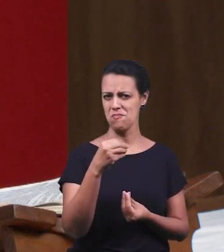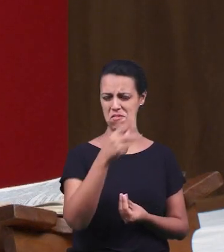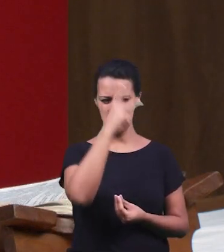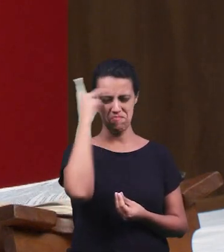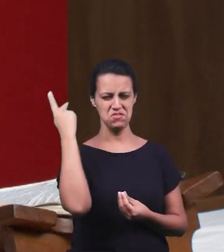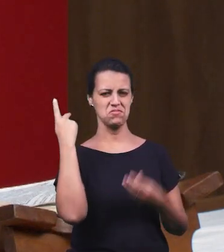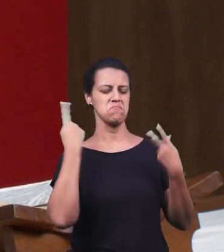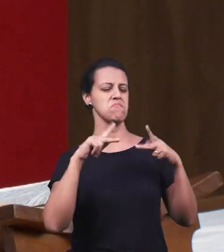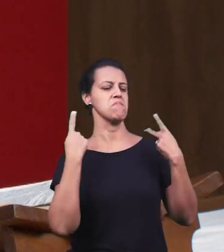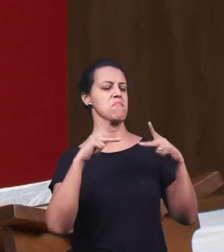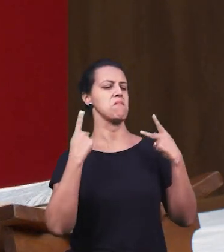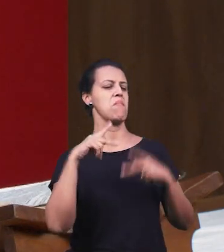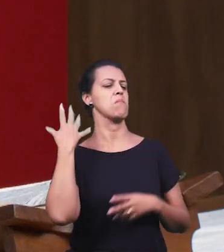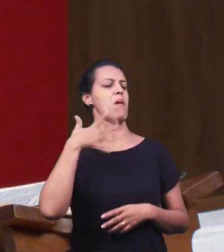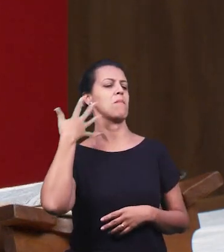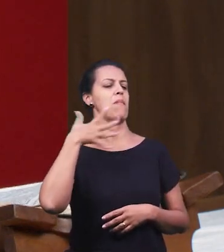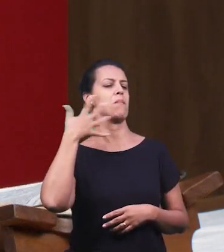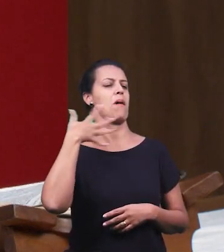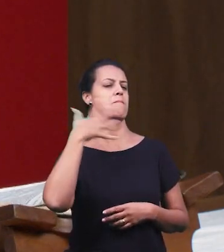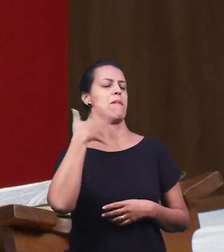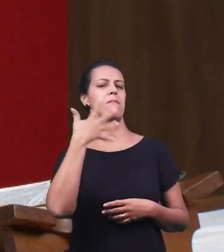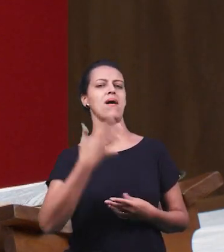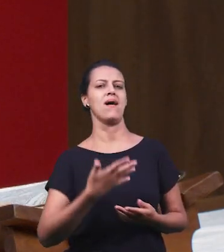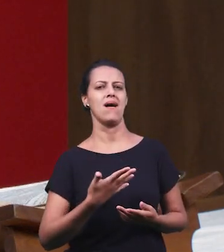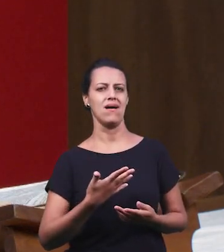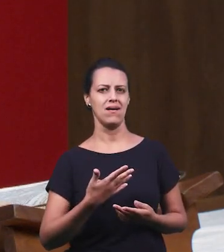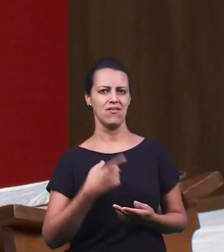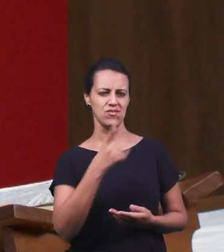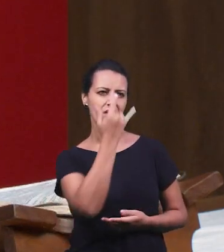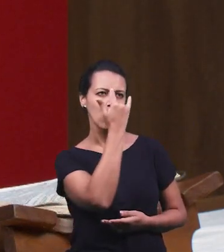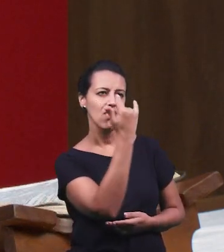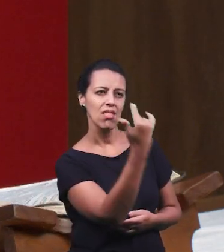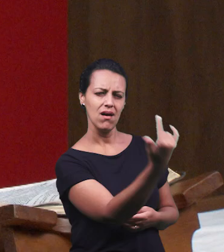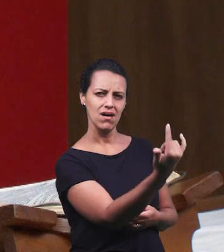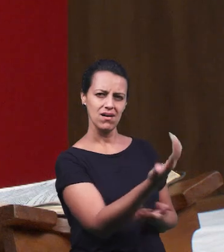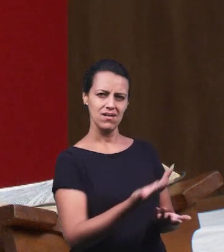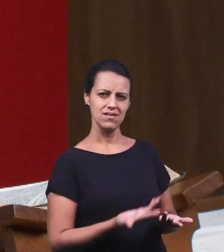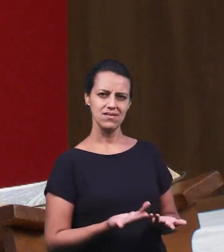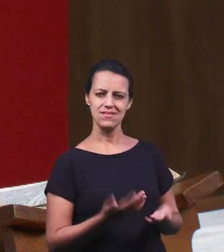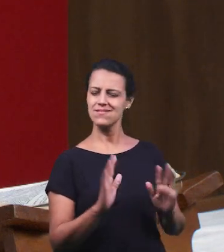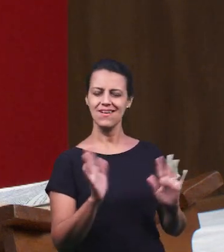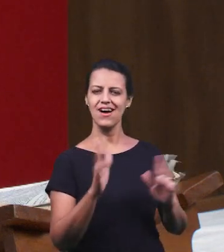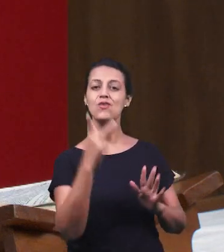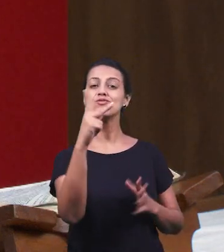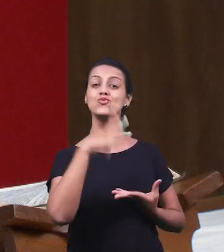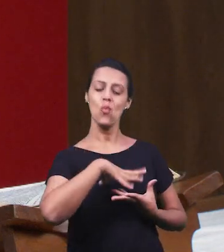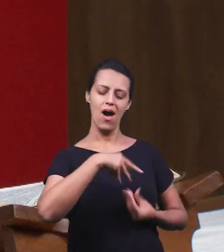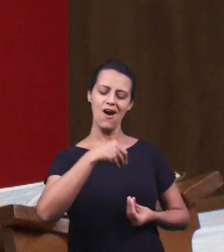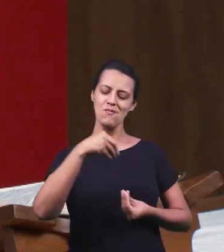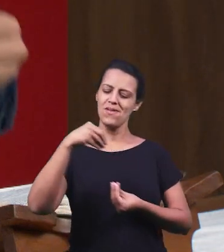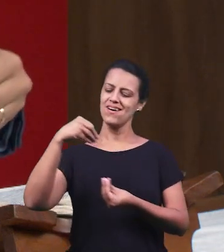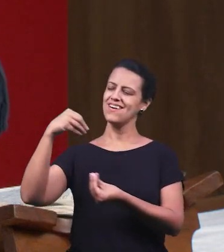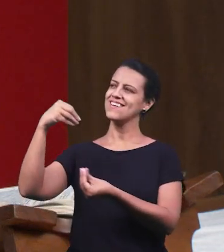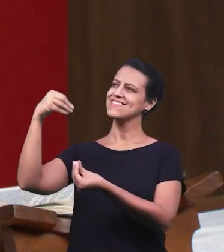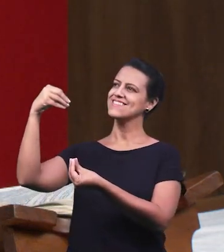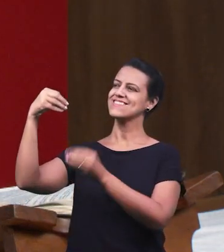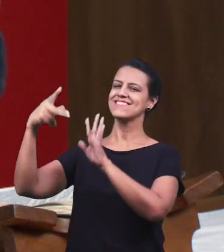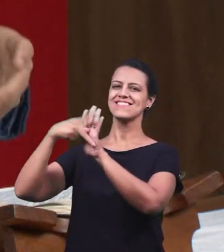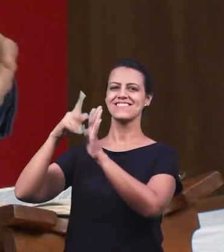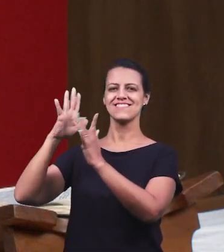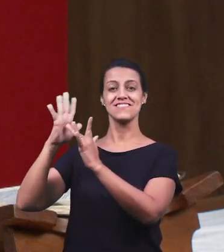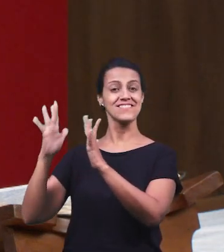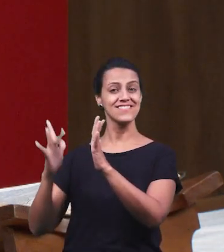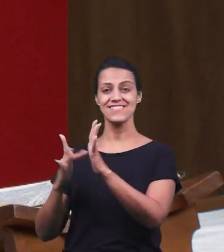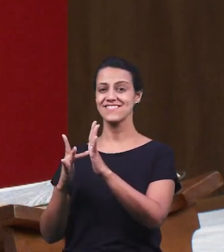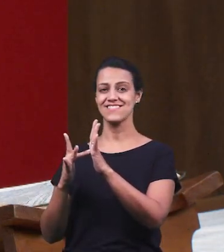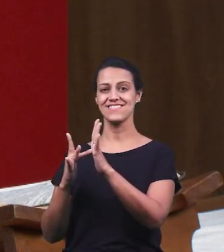a sua alma a um teólogo, entregue a sua alma a Jesus. Jesus pode usar quem Ele quer, quando Ele